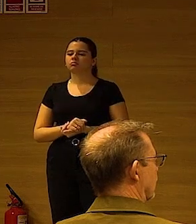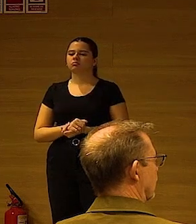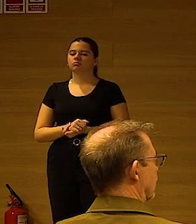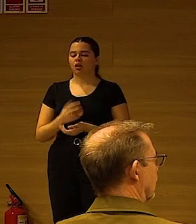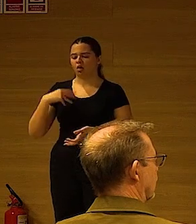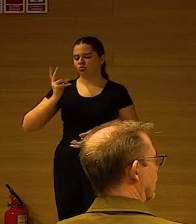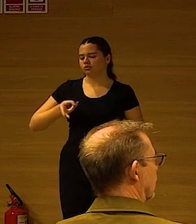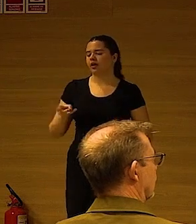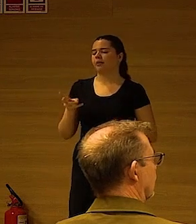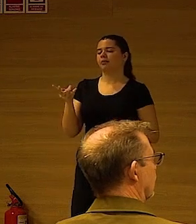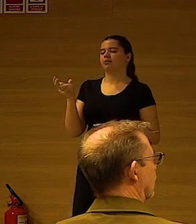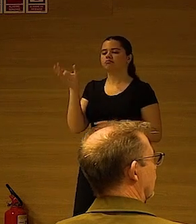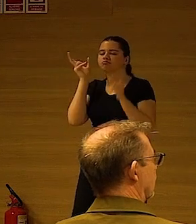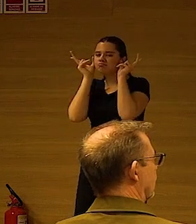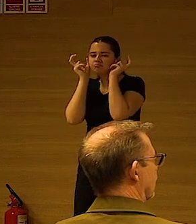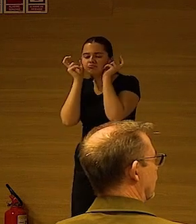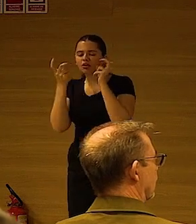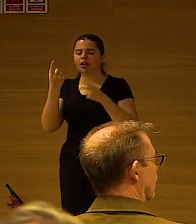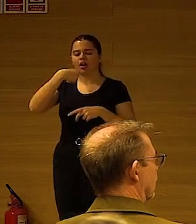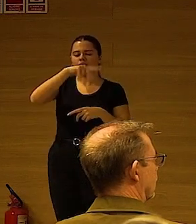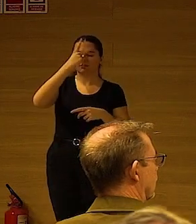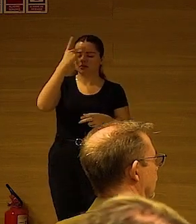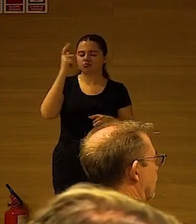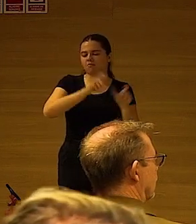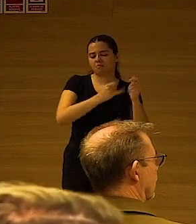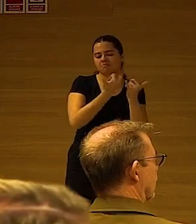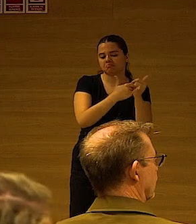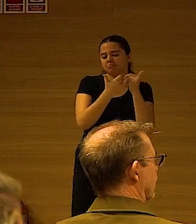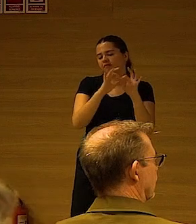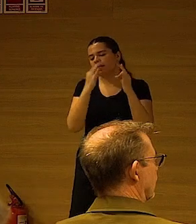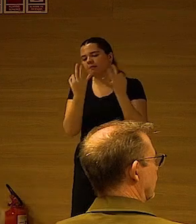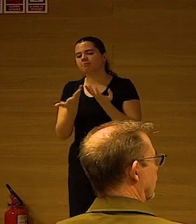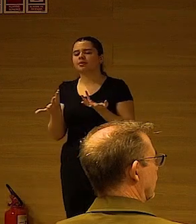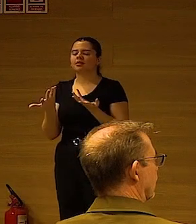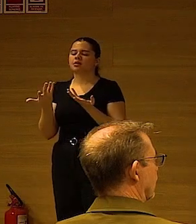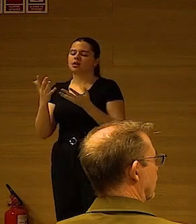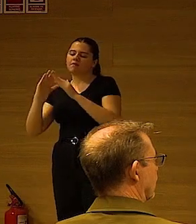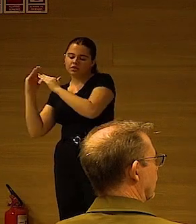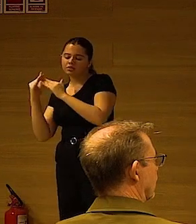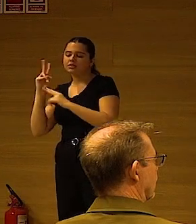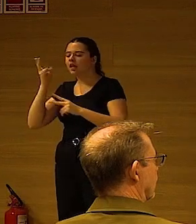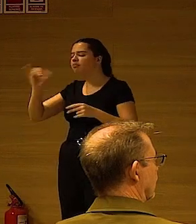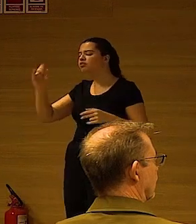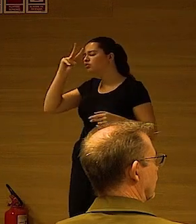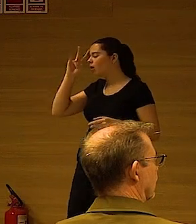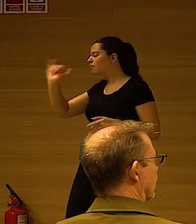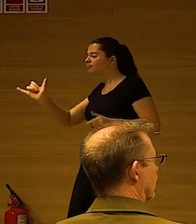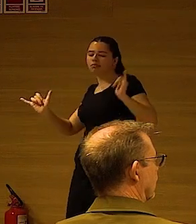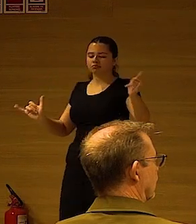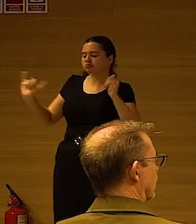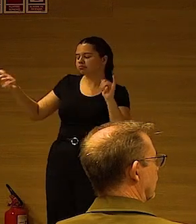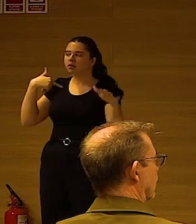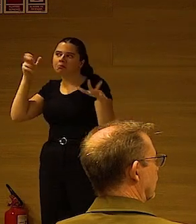ficava sempre ouvindo as pessoas ao redor ali, na cidade, da família, enfim, os vizinhos, contando histórias. Então já era um